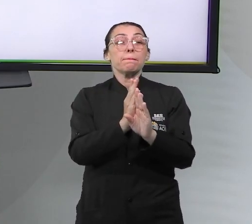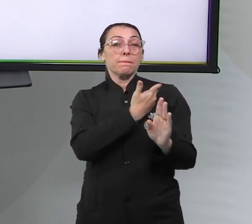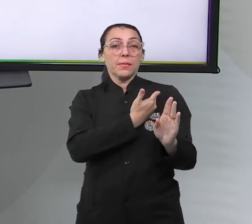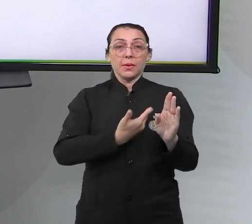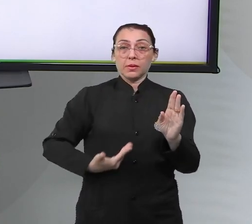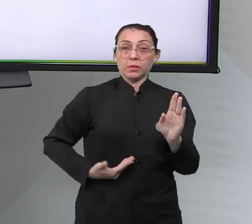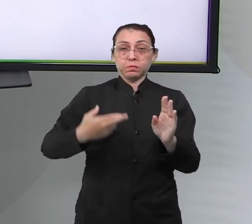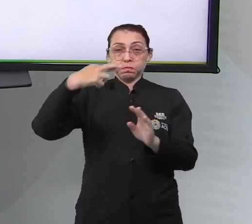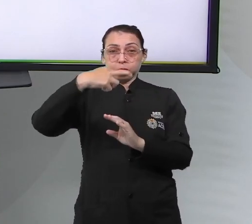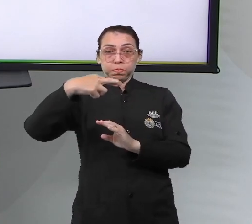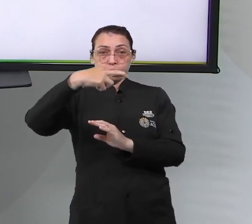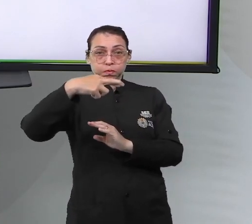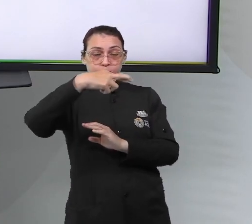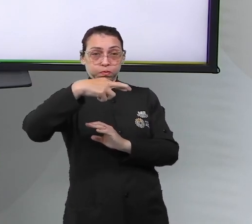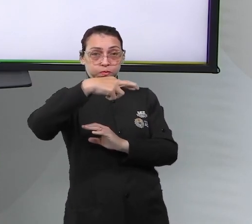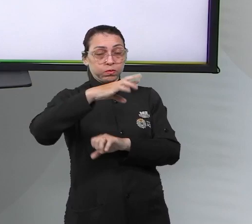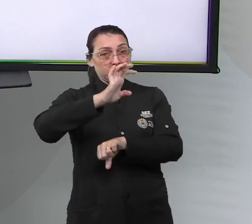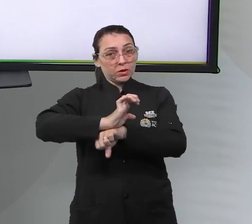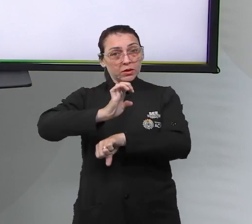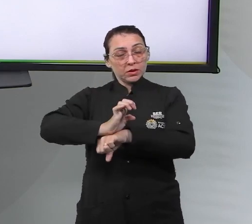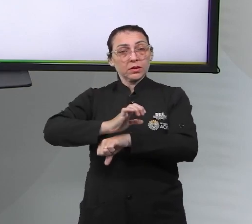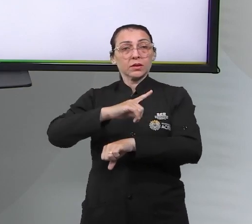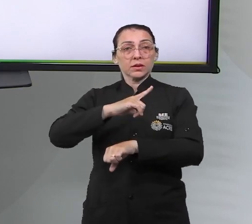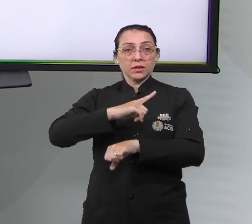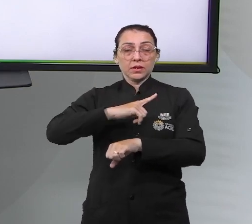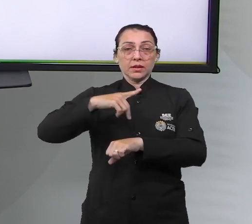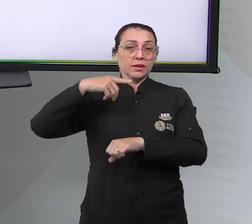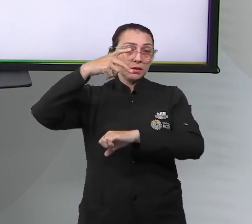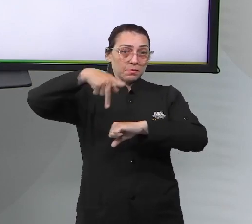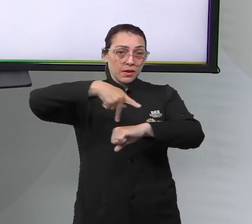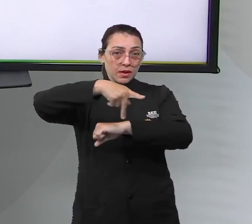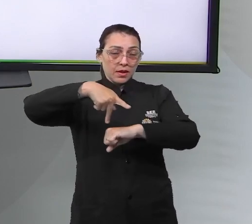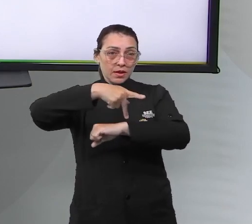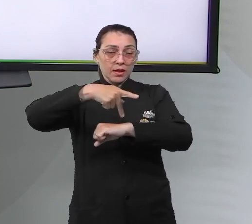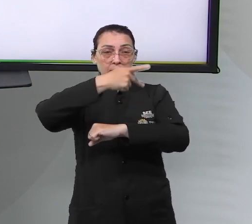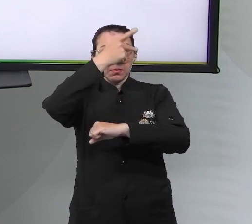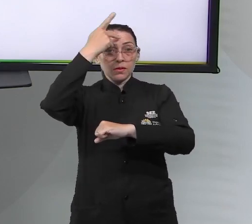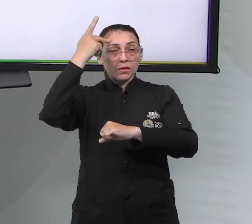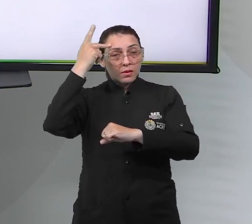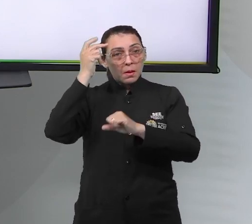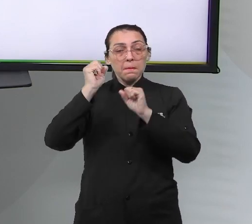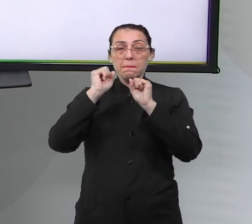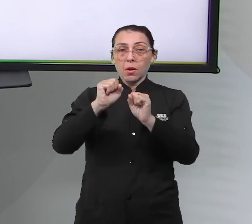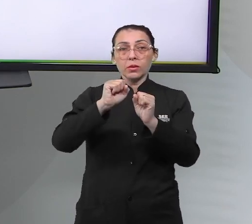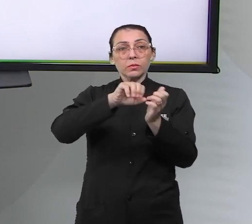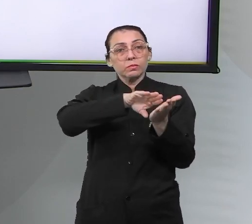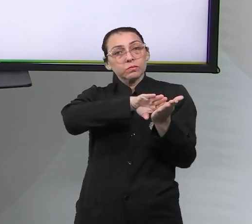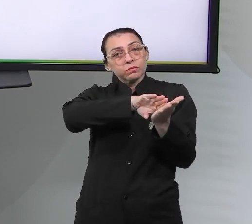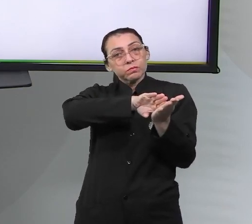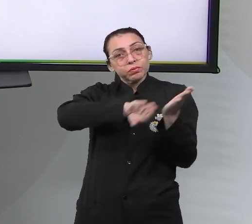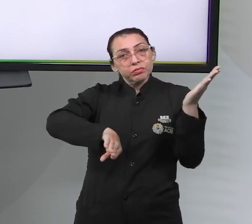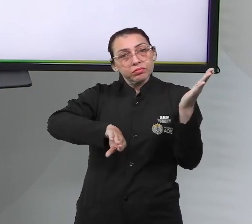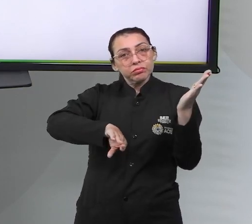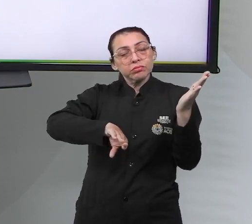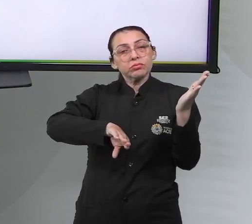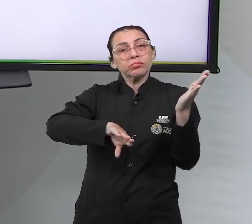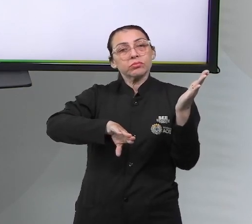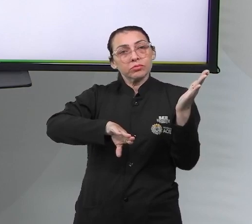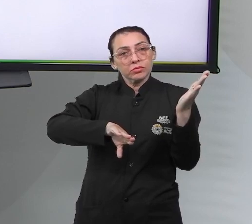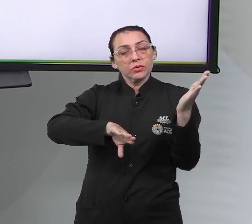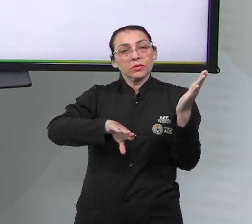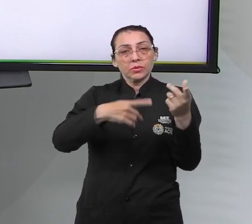de fiscalização existentes nesse país, essas pessoas elas podem ser